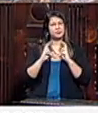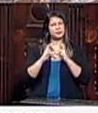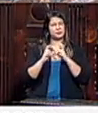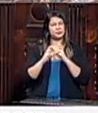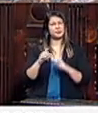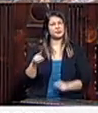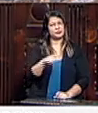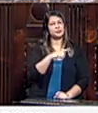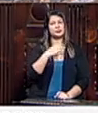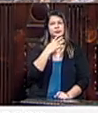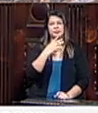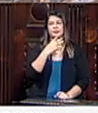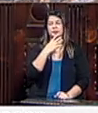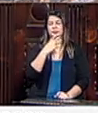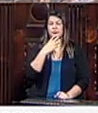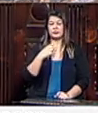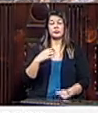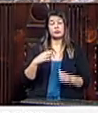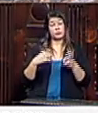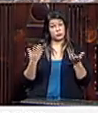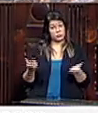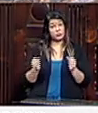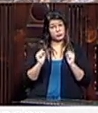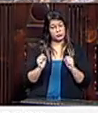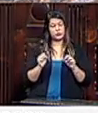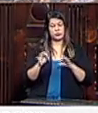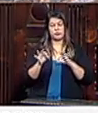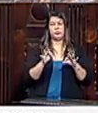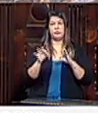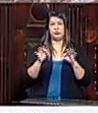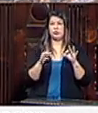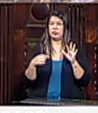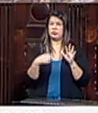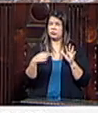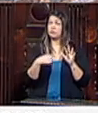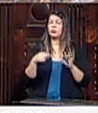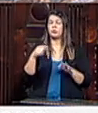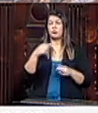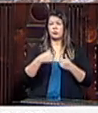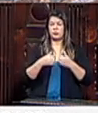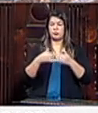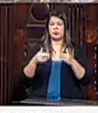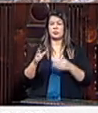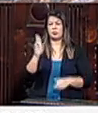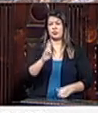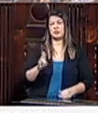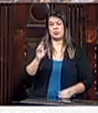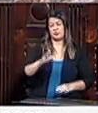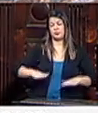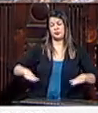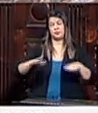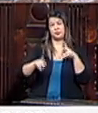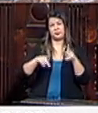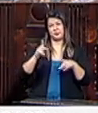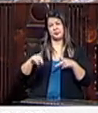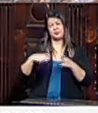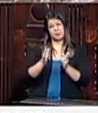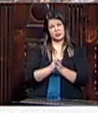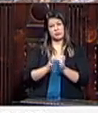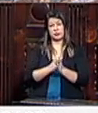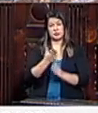com esse projeto possamos incentivar essas malhas ferroviárias para a utilização política. Parabéns aos colegas pelo